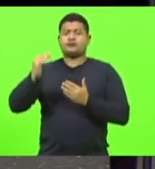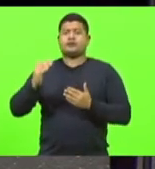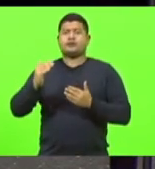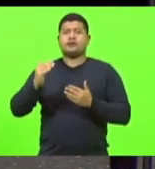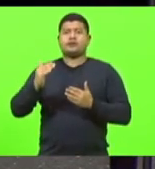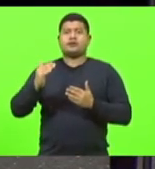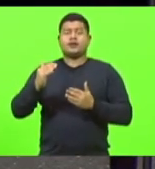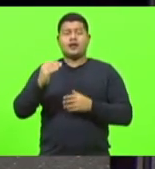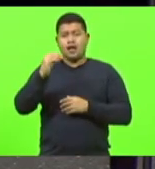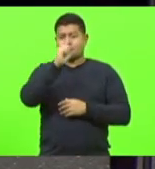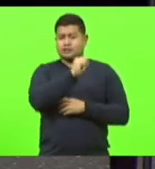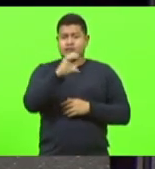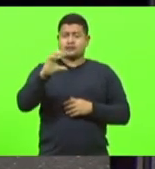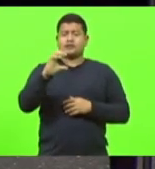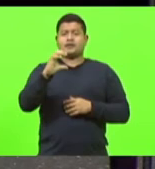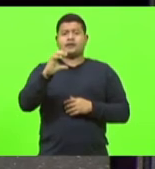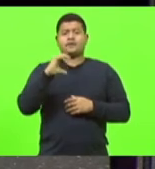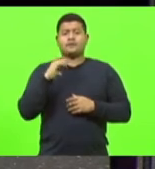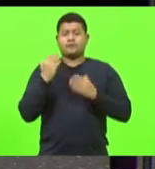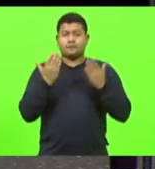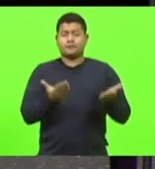Obrigado, Santa Catarina, por esse gesto